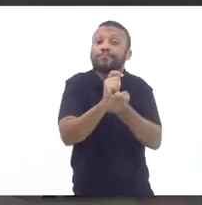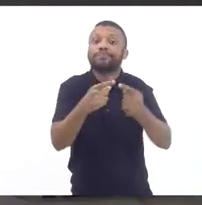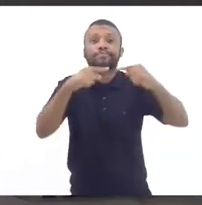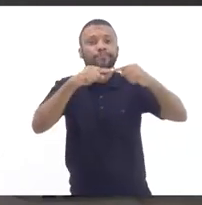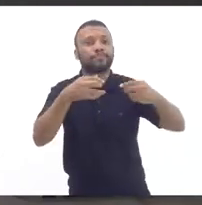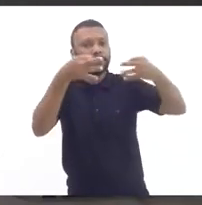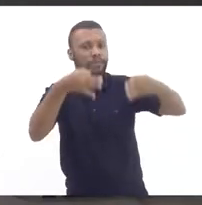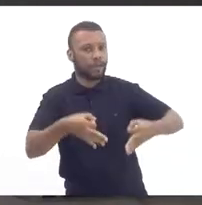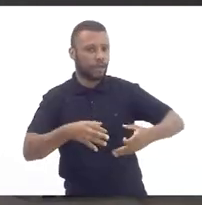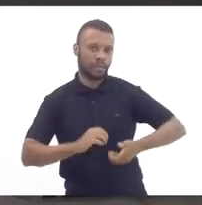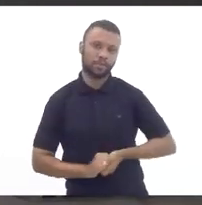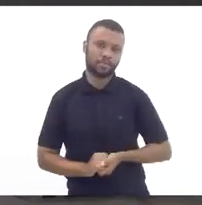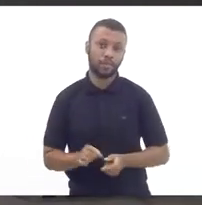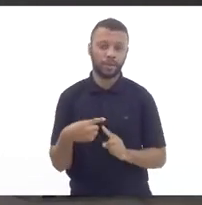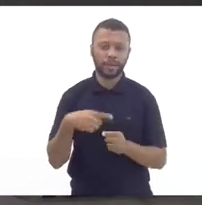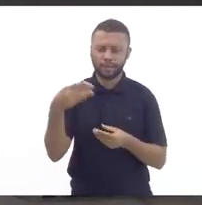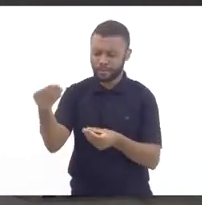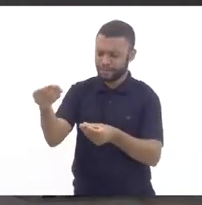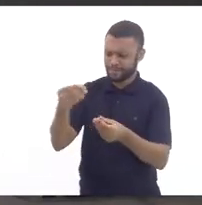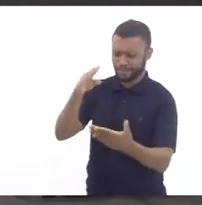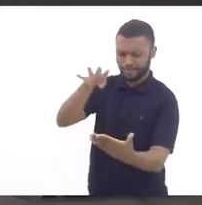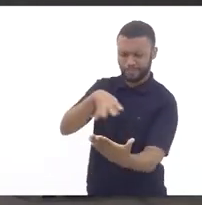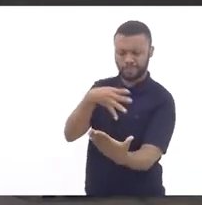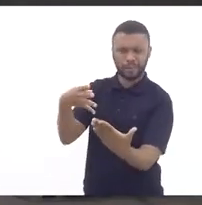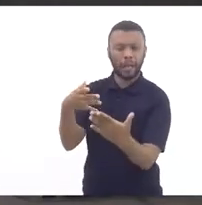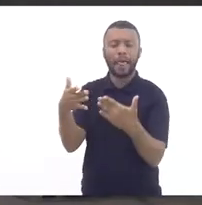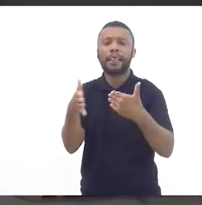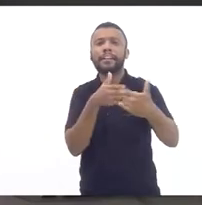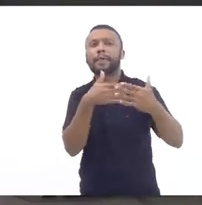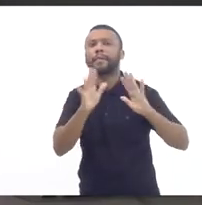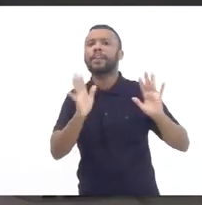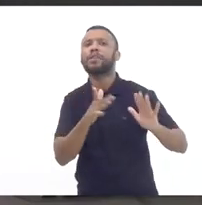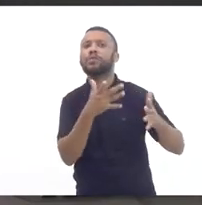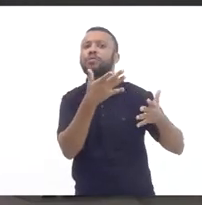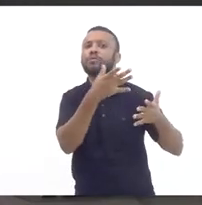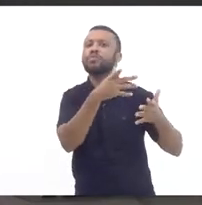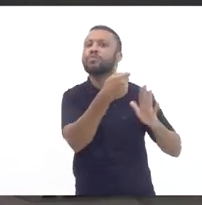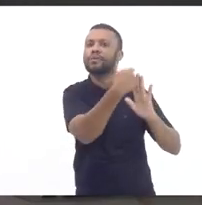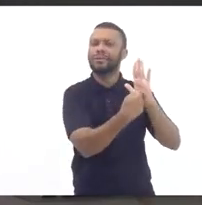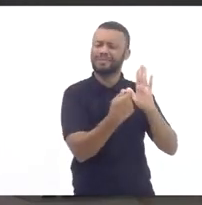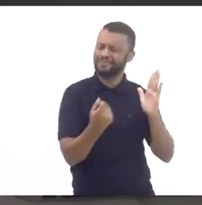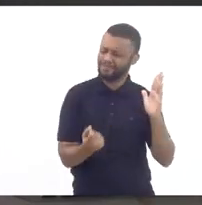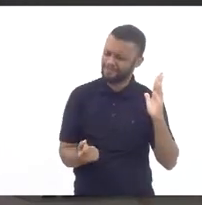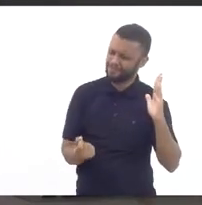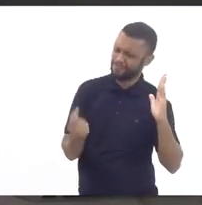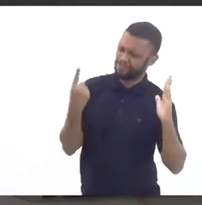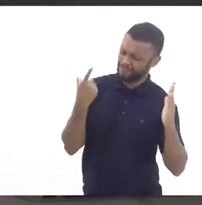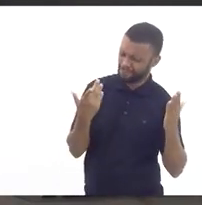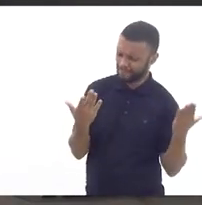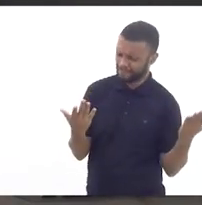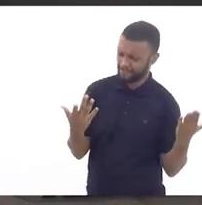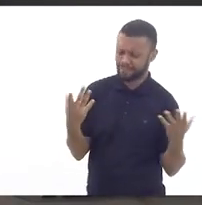Né? Porque, quando eu peguei o quadro, independente do texto, eu disse, não é possível ter alguma coisa